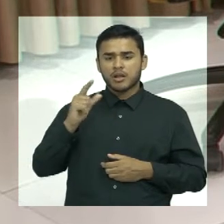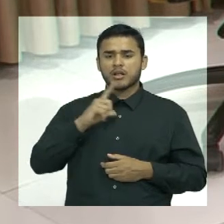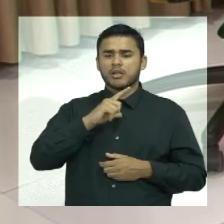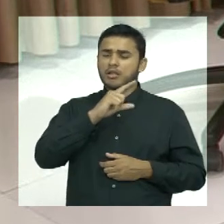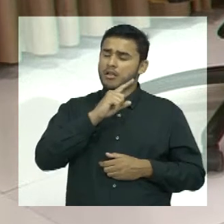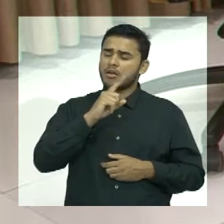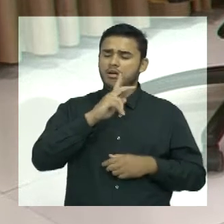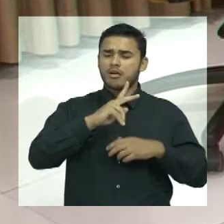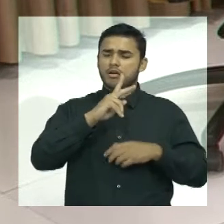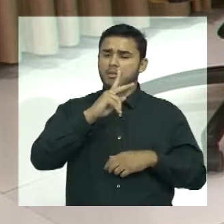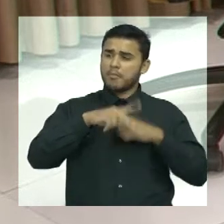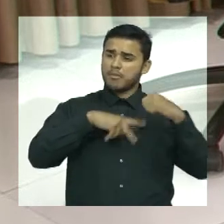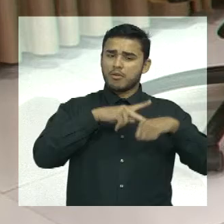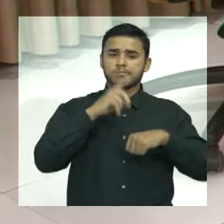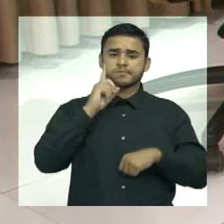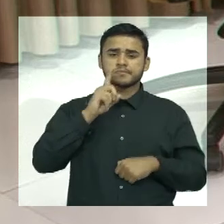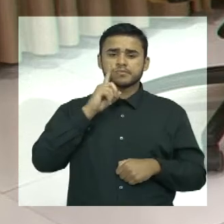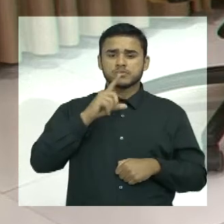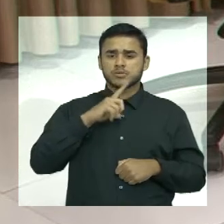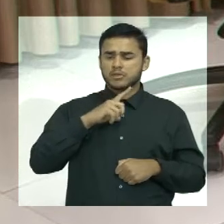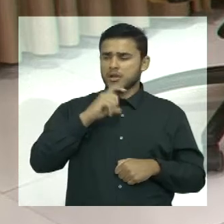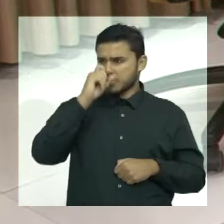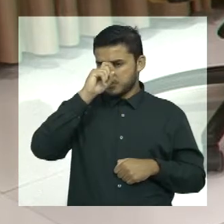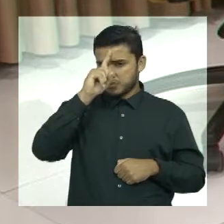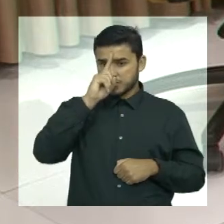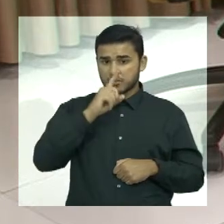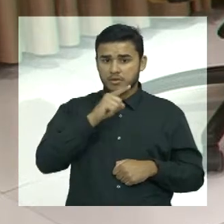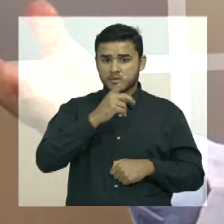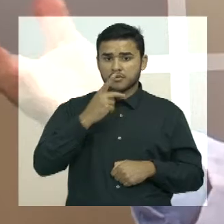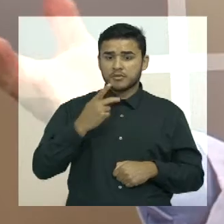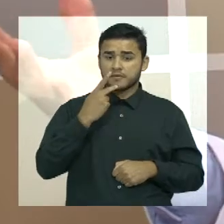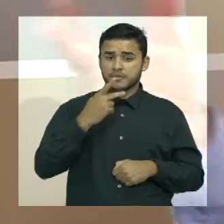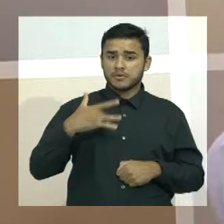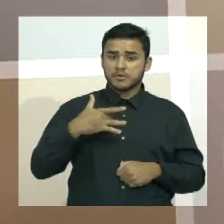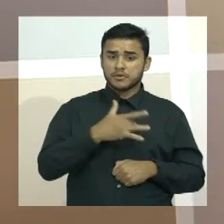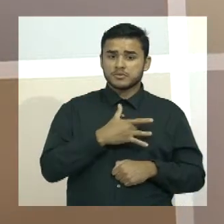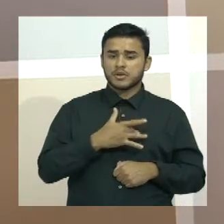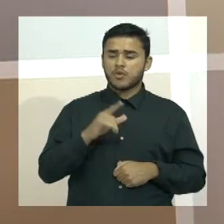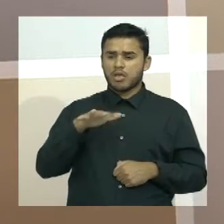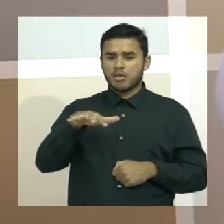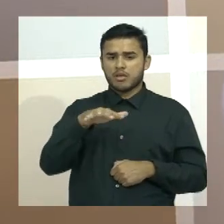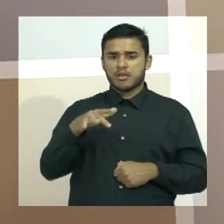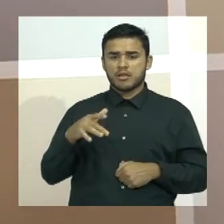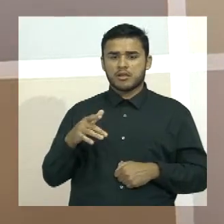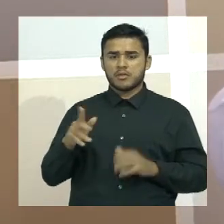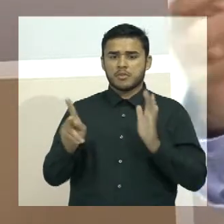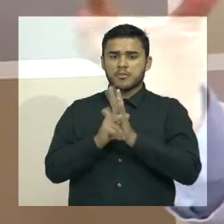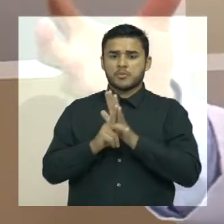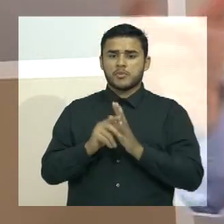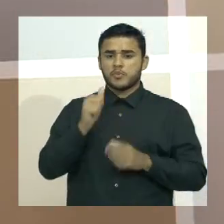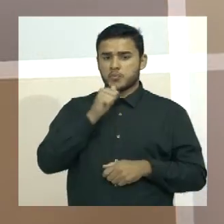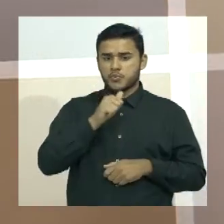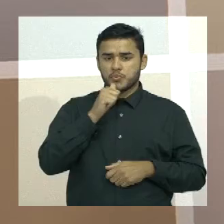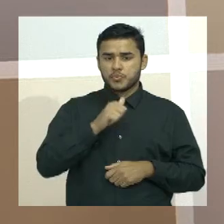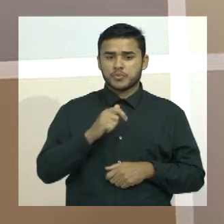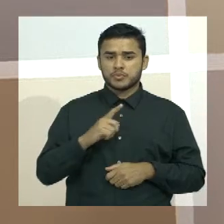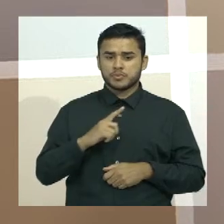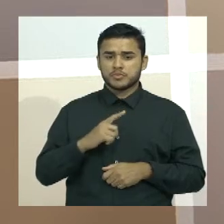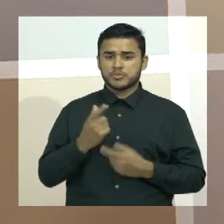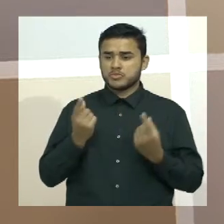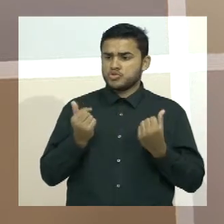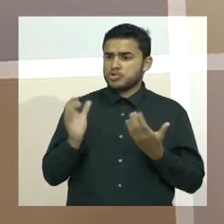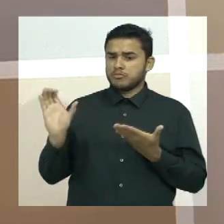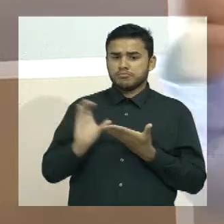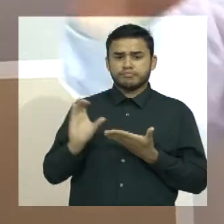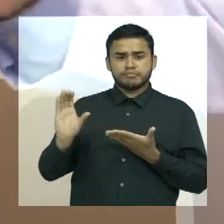uso do apelo de saúde da mulher, porque o apelo deles era esse, saúde da mulher. Eles pegavam verbas